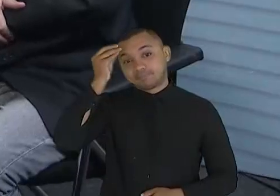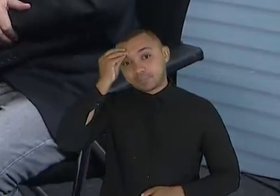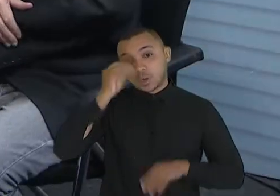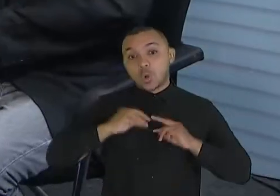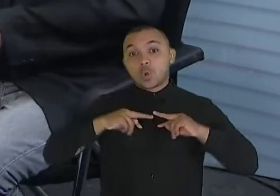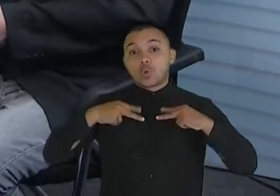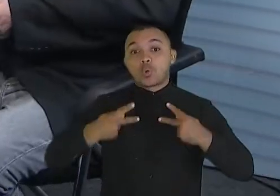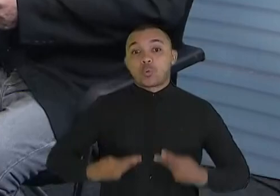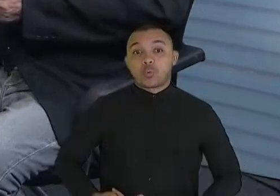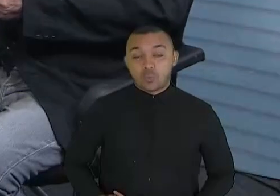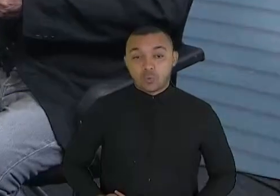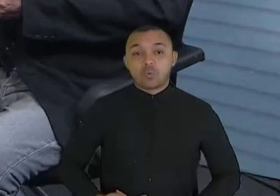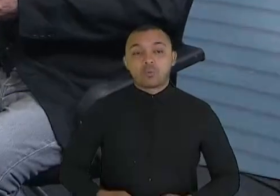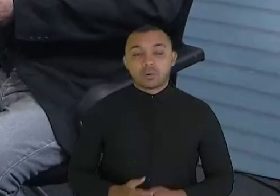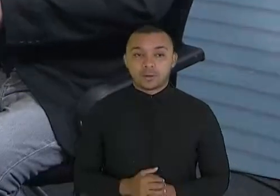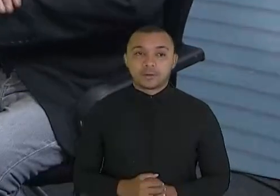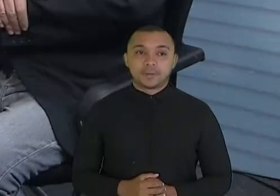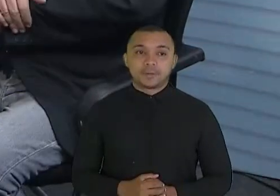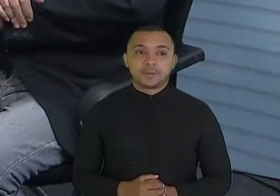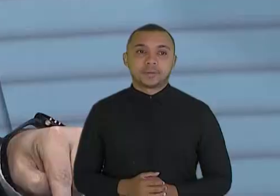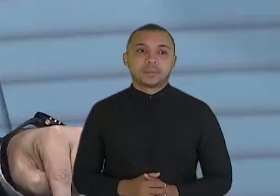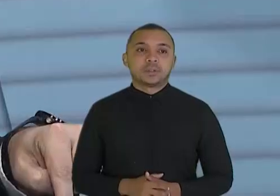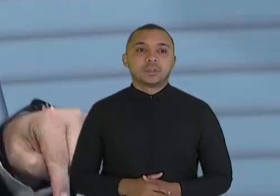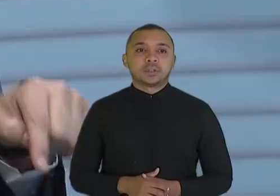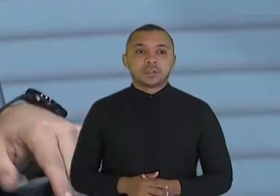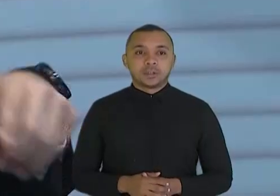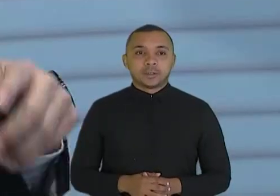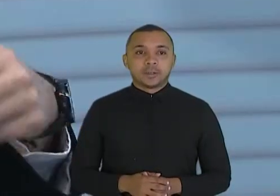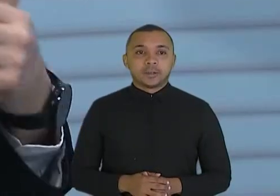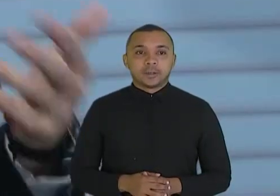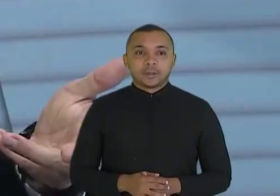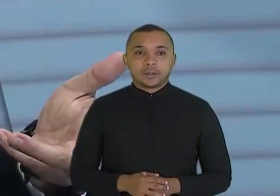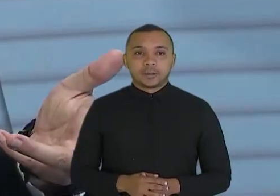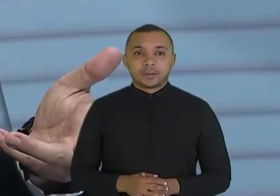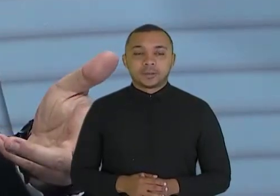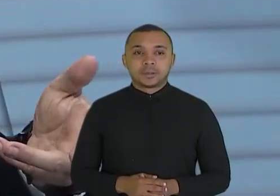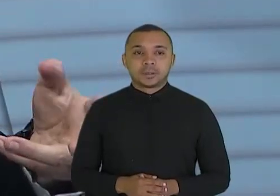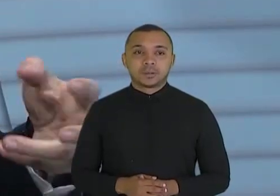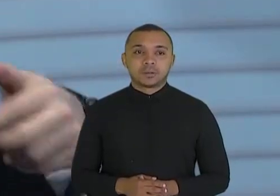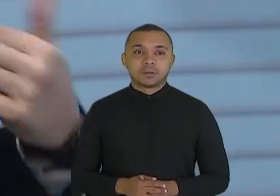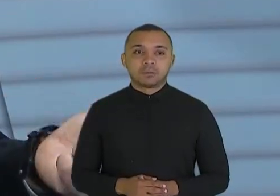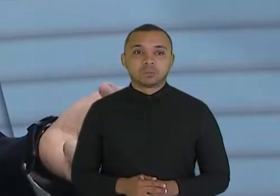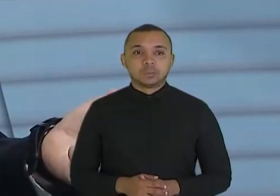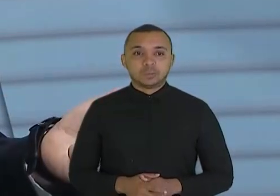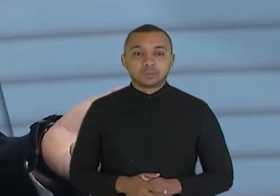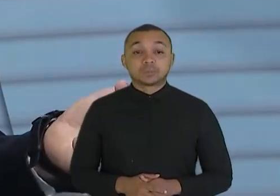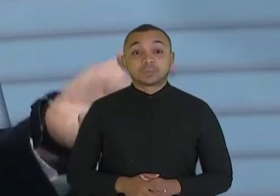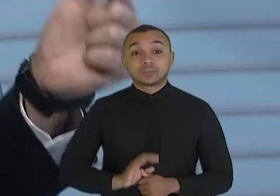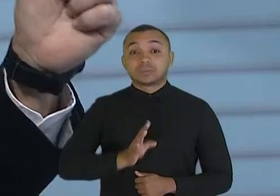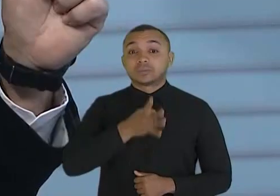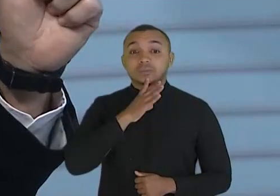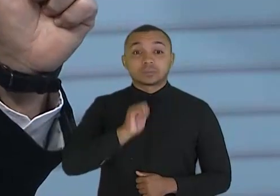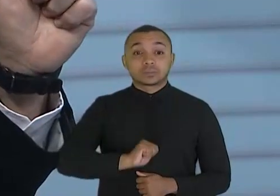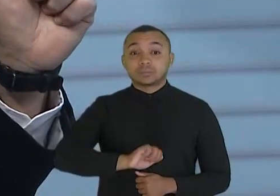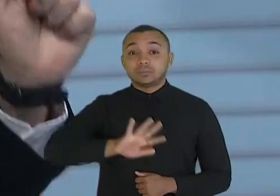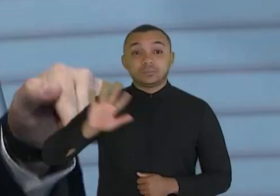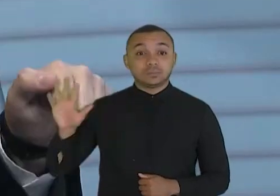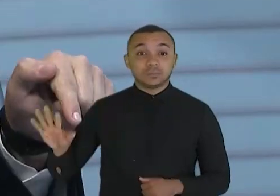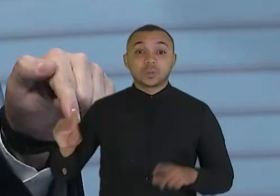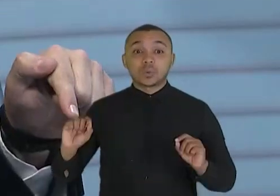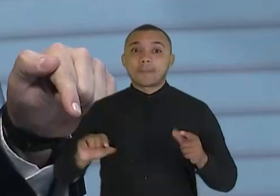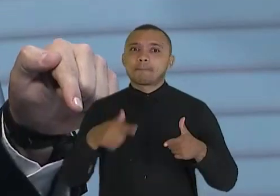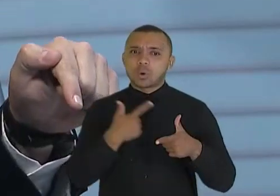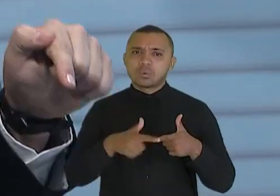esse é o nosso dever: reconhecer que foi o quê? Algo criado pelo ser humano, reconhecer que o